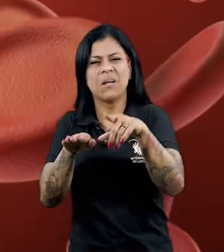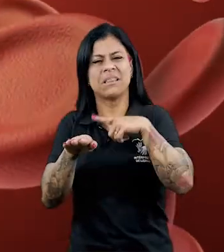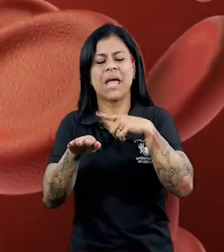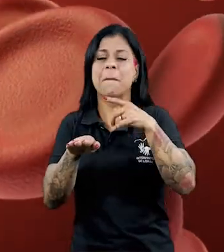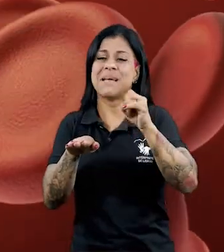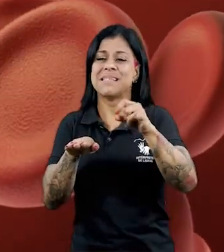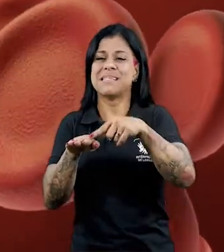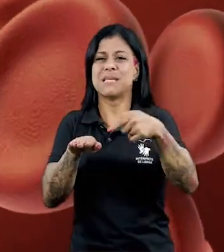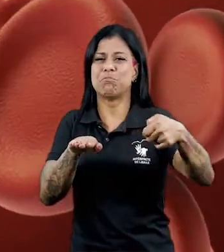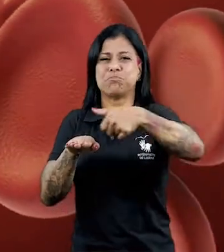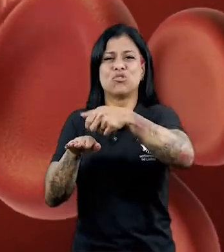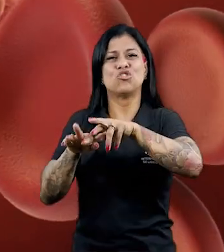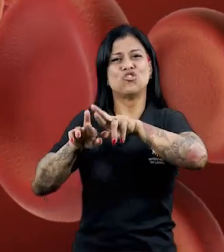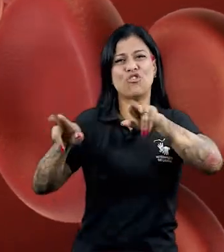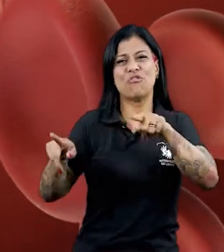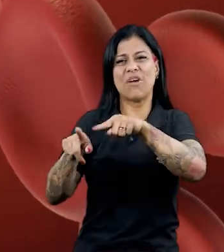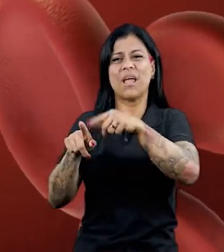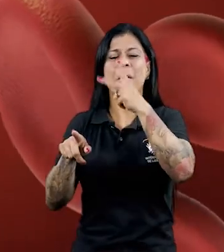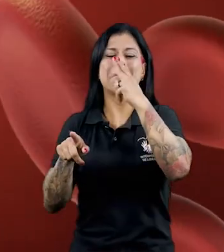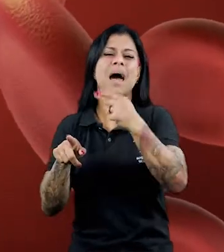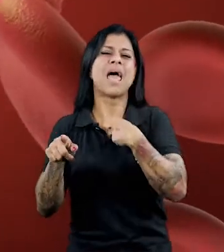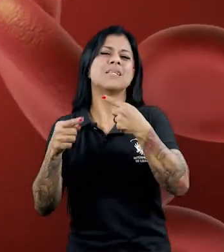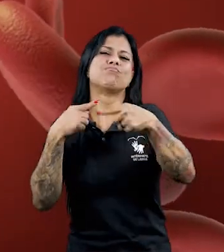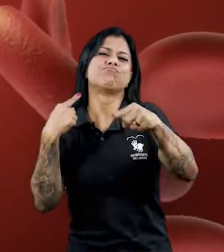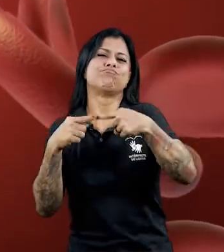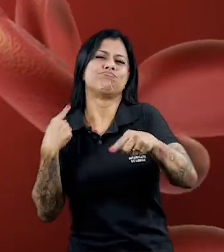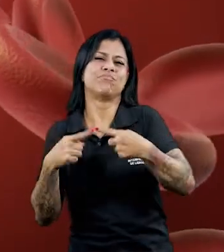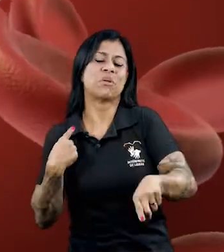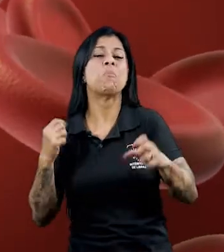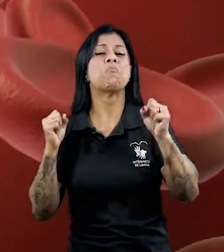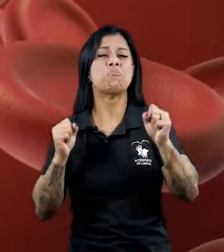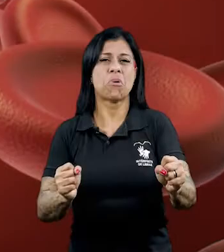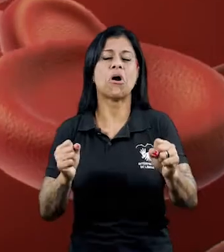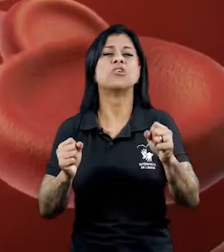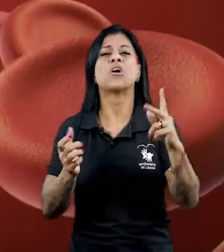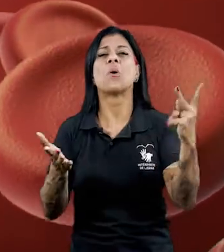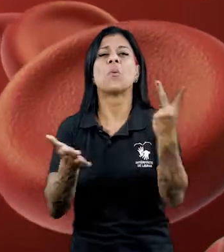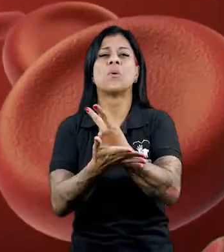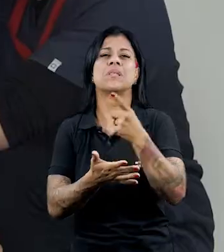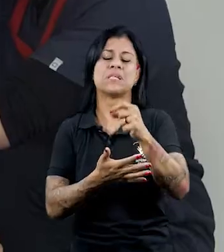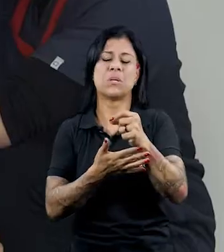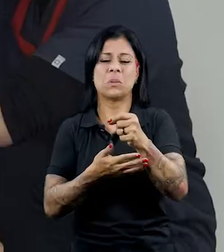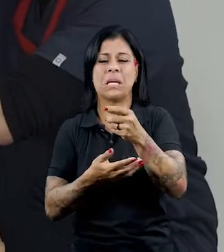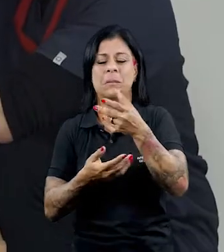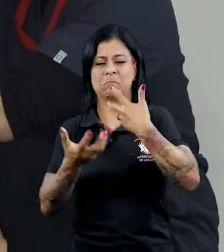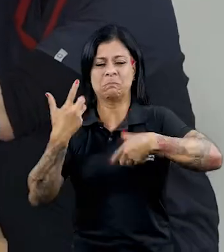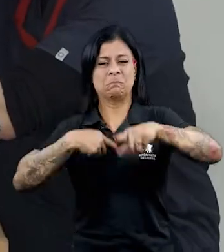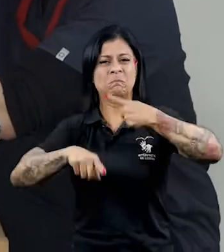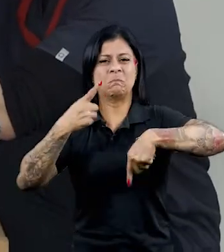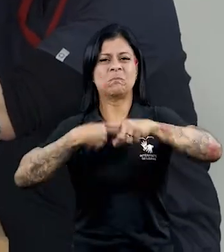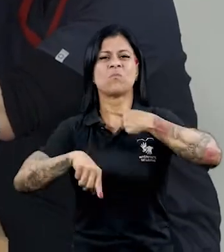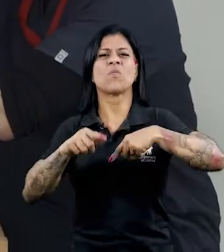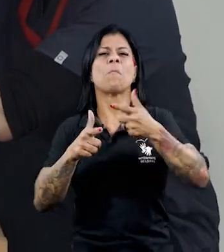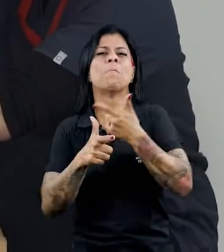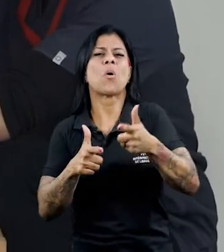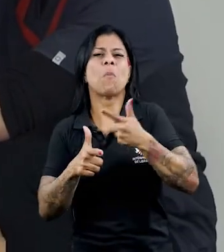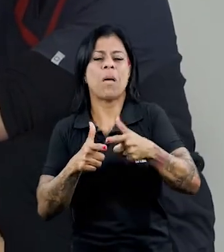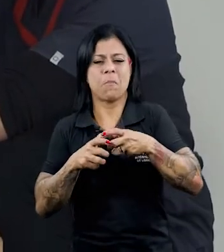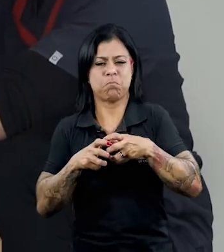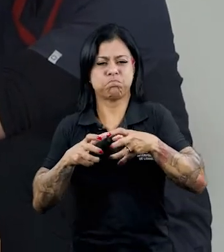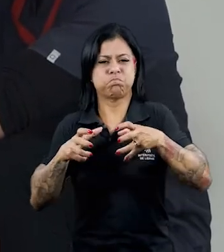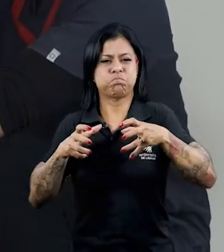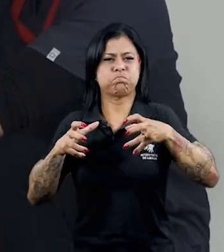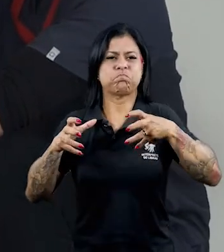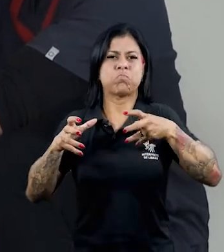como moléculas estranhas, levando o organismo a reagir. Isso provoca a aglutinação das hemácias do doador,